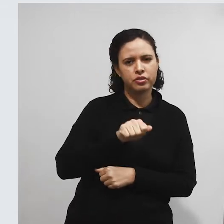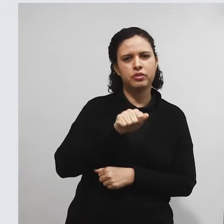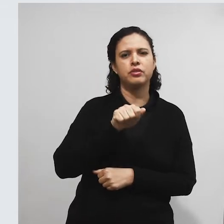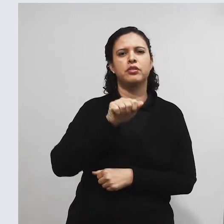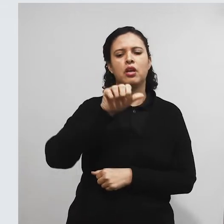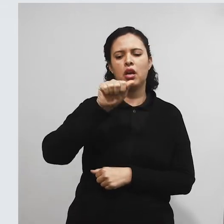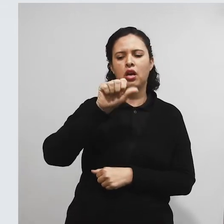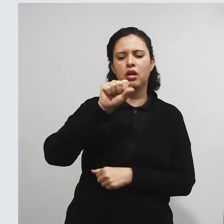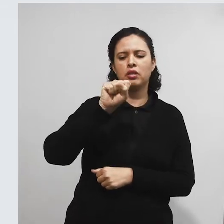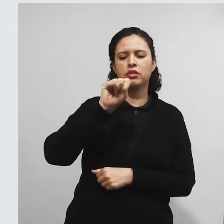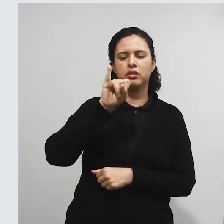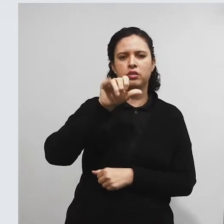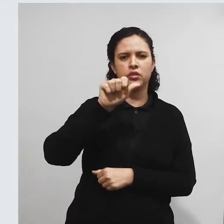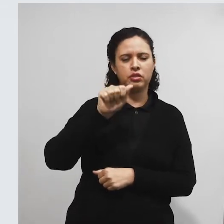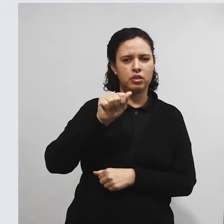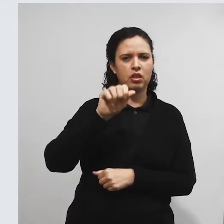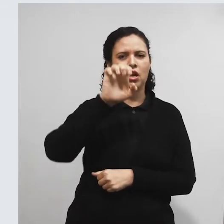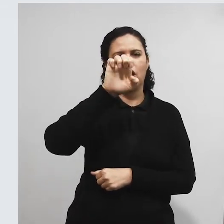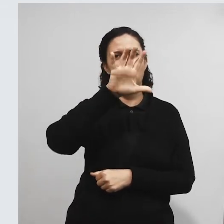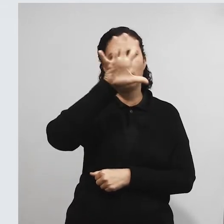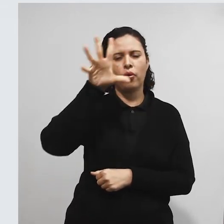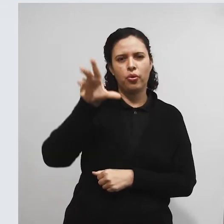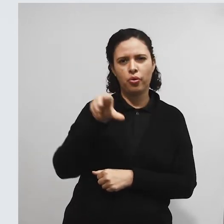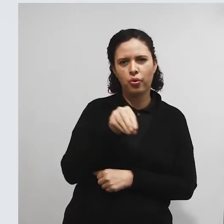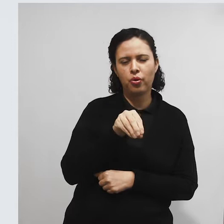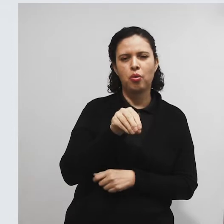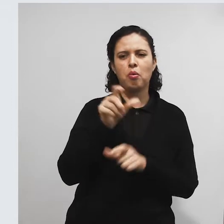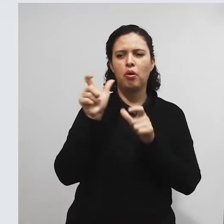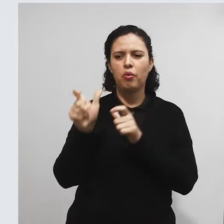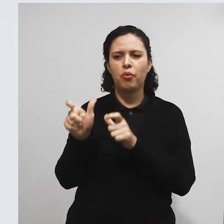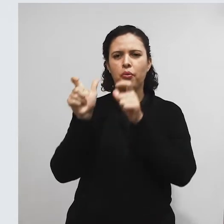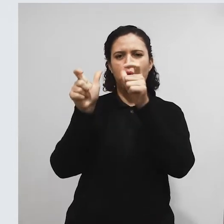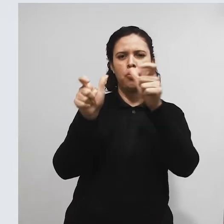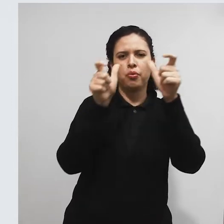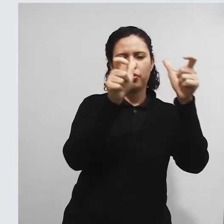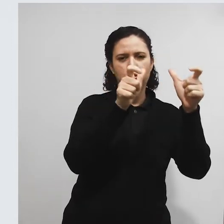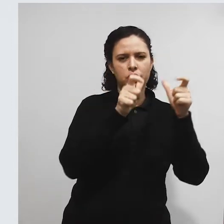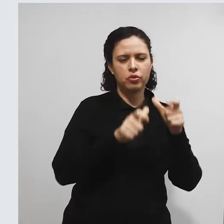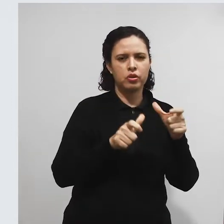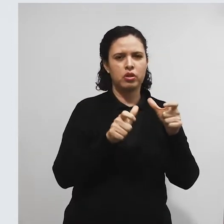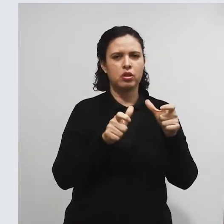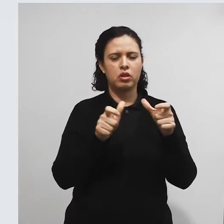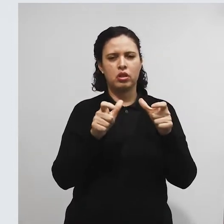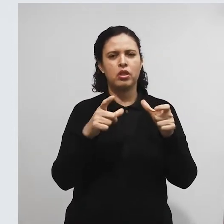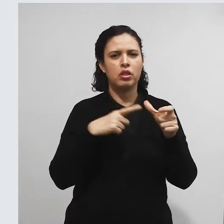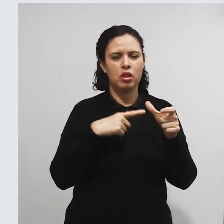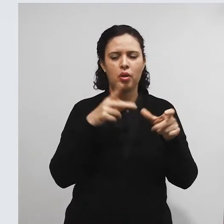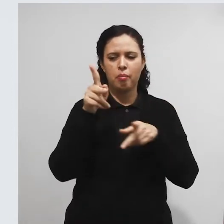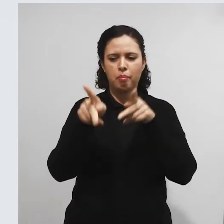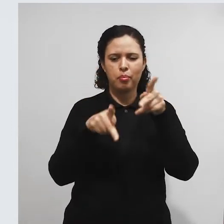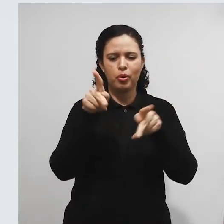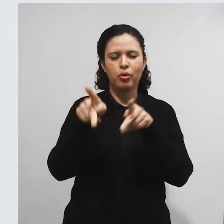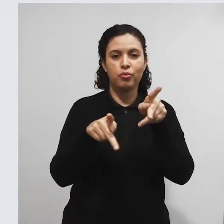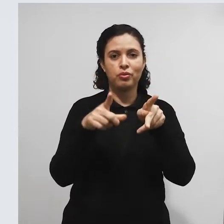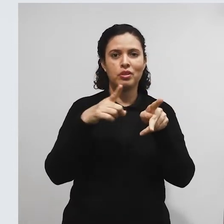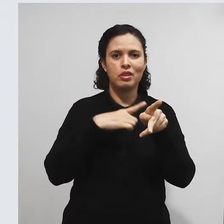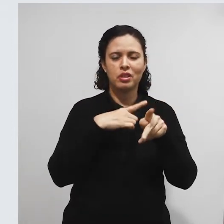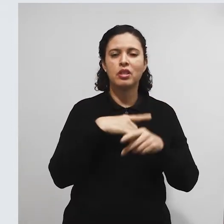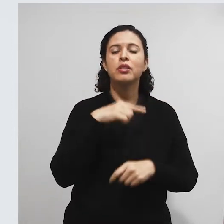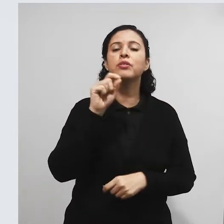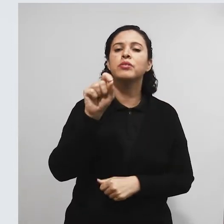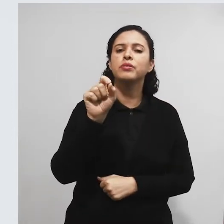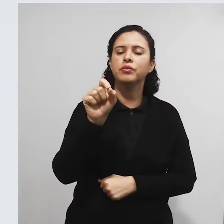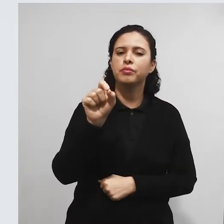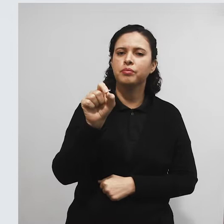na África, né? Por vários e vários lugares, entre vários e vários povos, nós temos